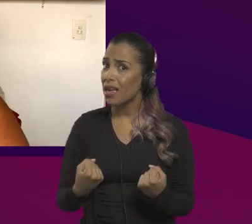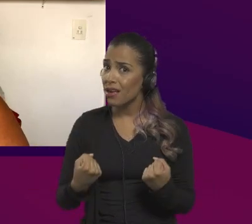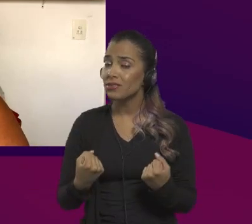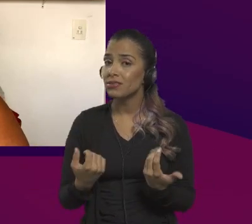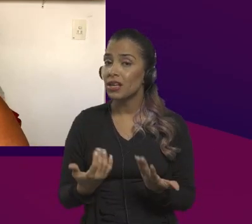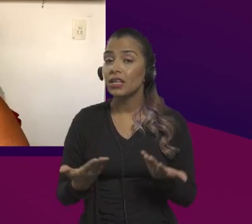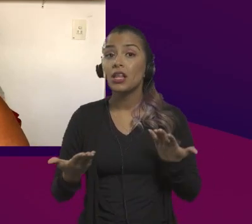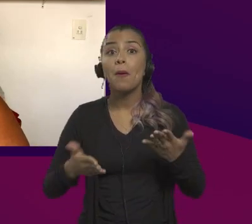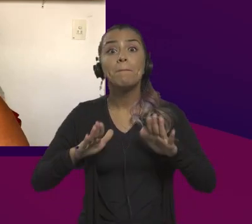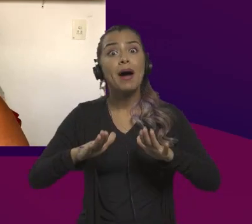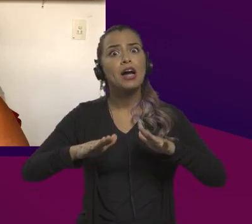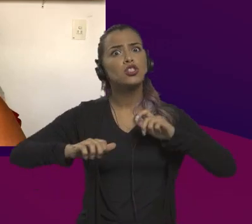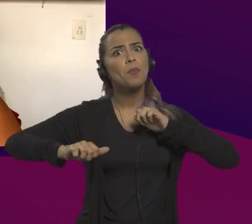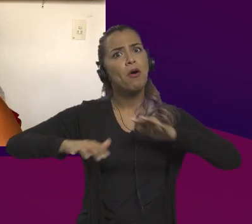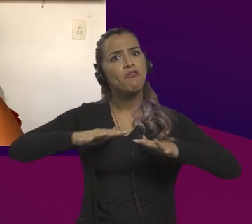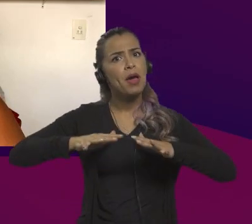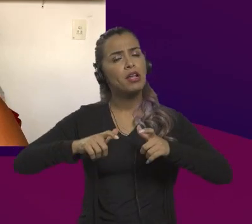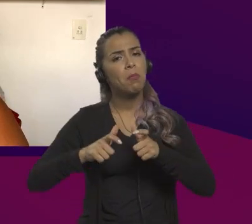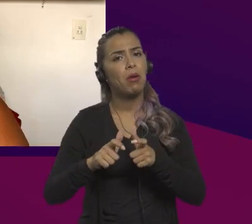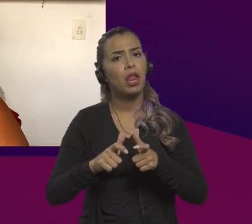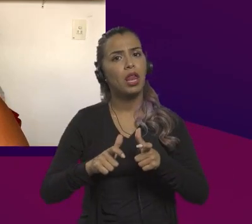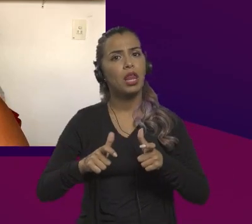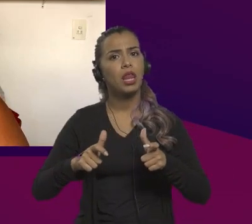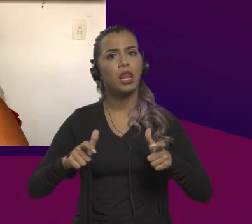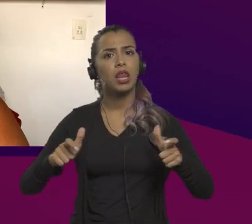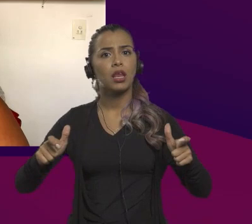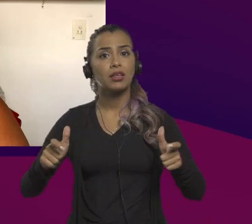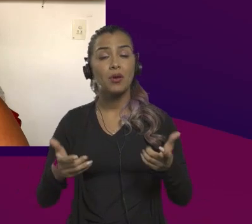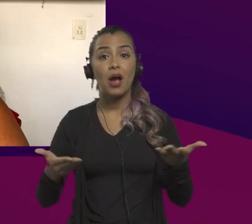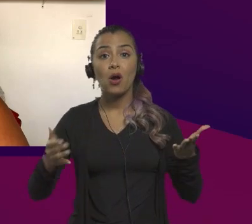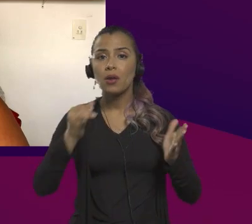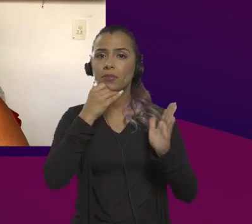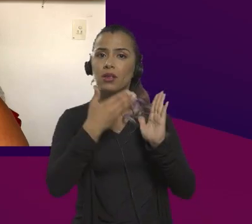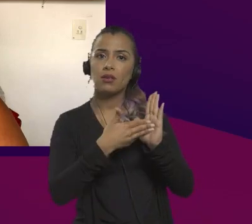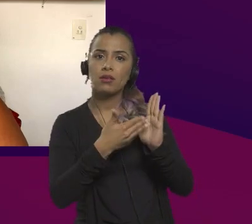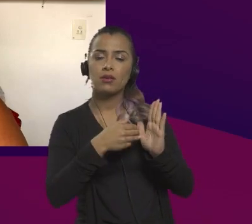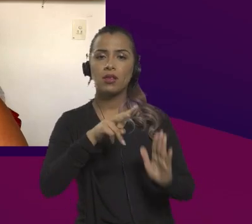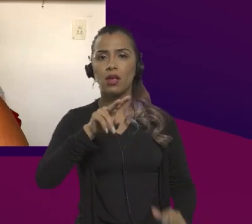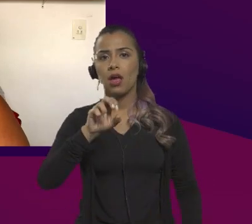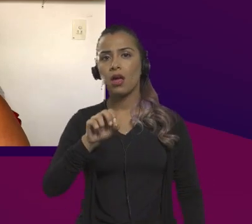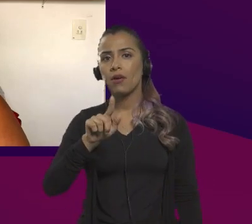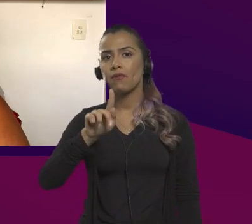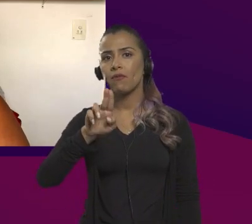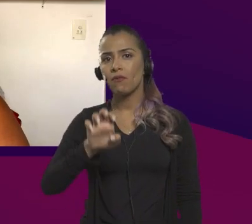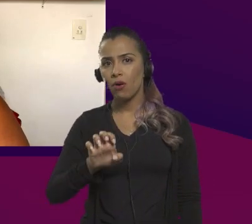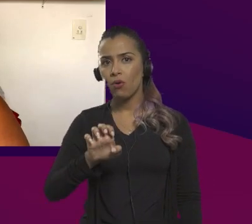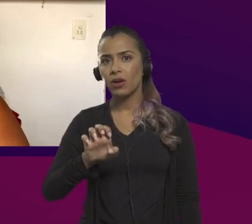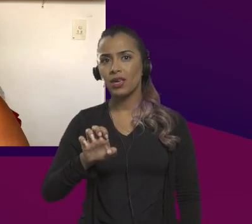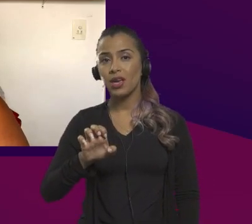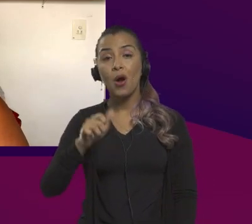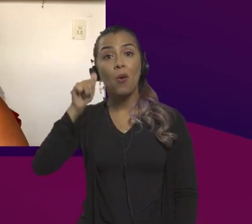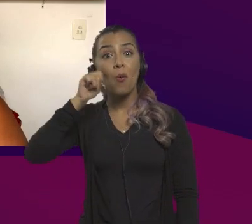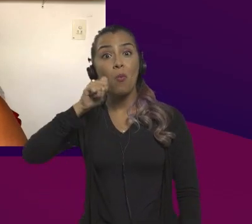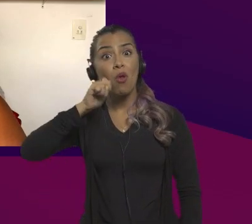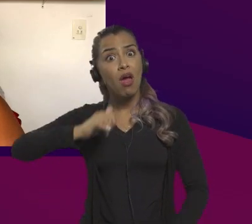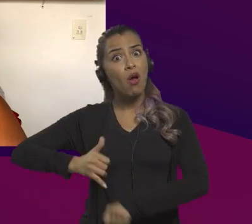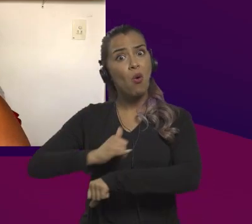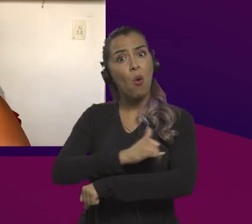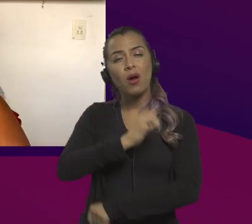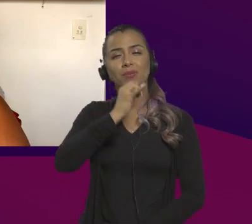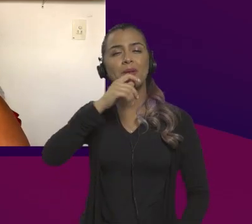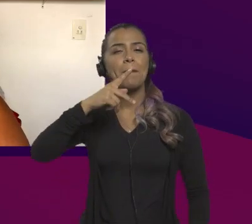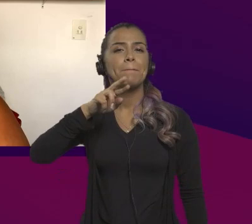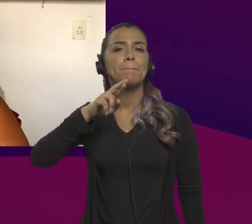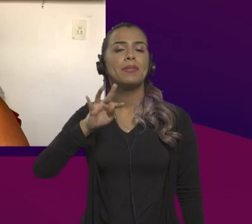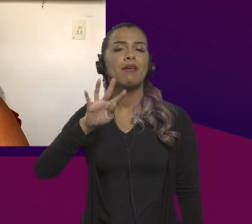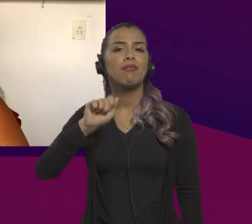com Rita Carreira, Preta Gil e Duda Beat, entendeu? O que que isso significa? Significa muita coisa. A gente está avançando,